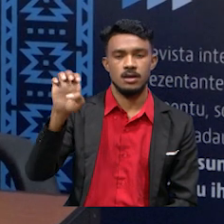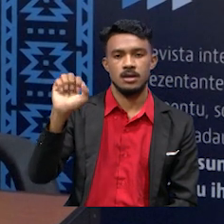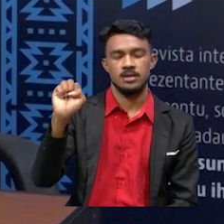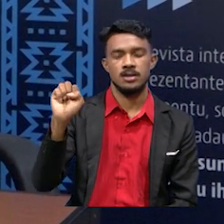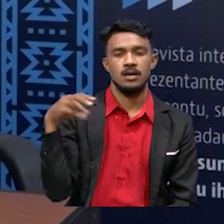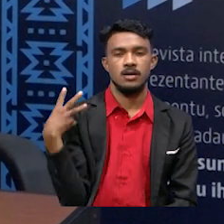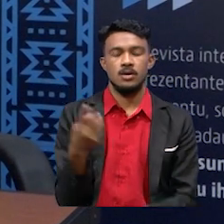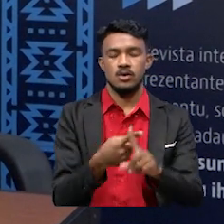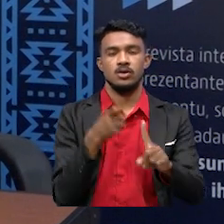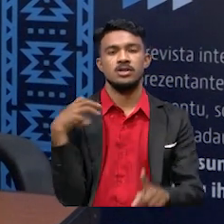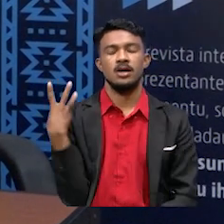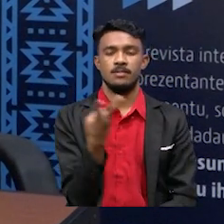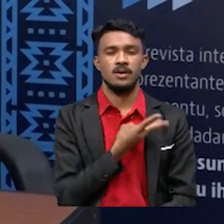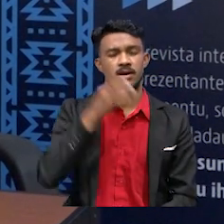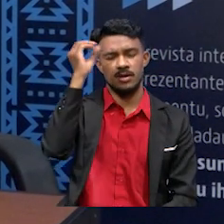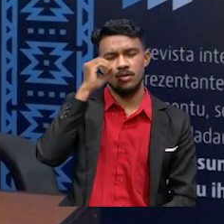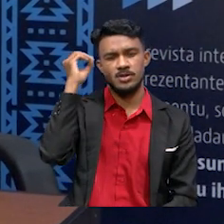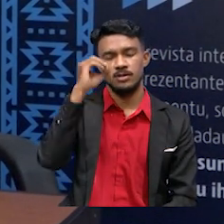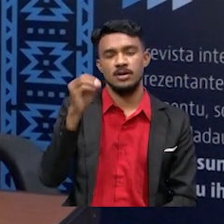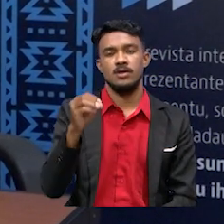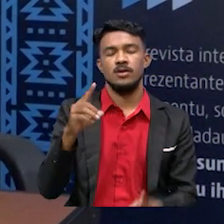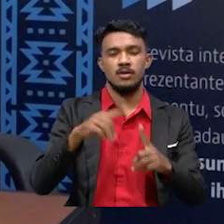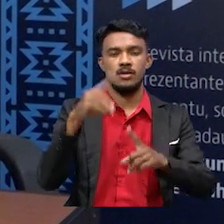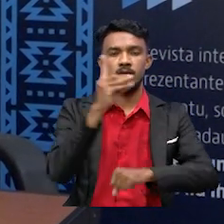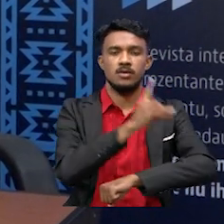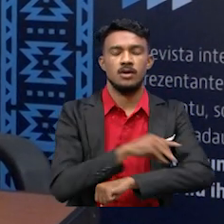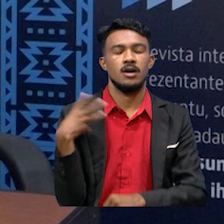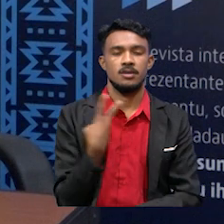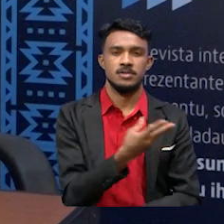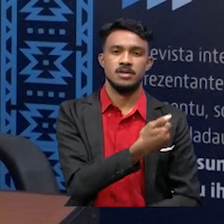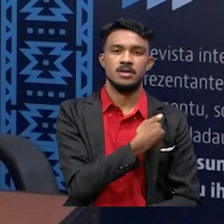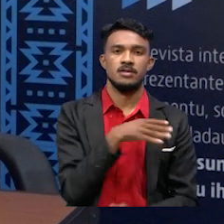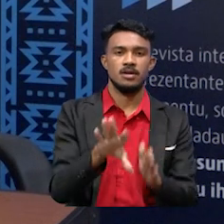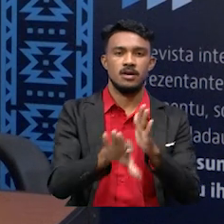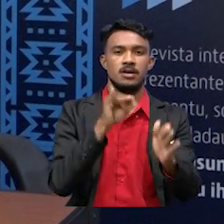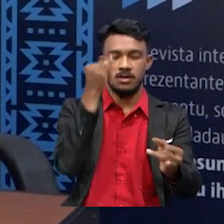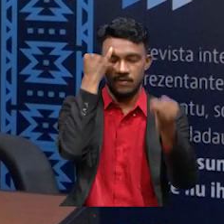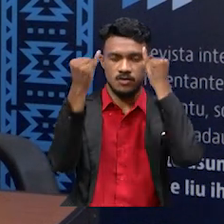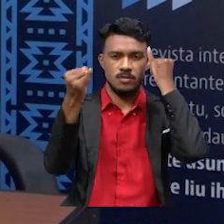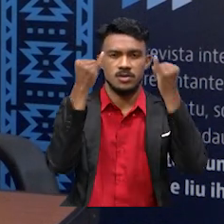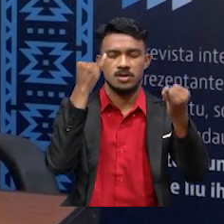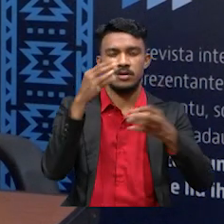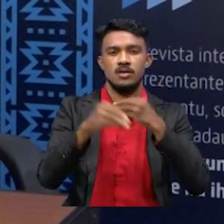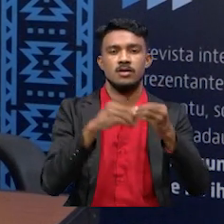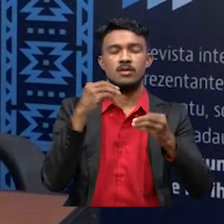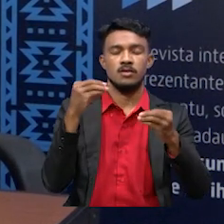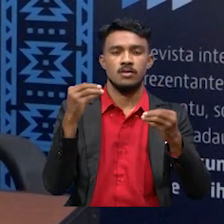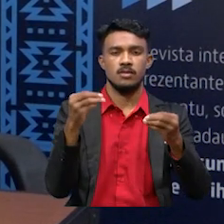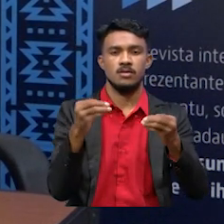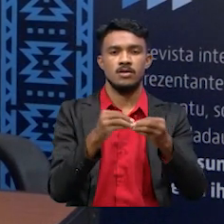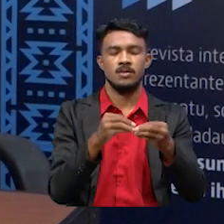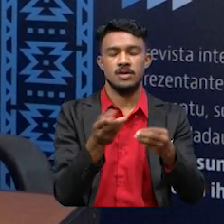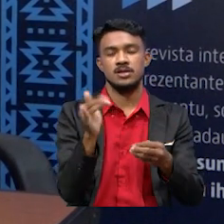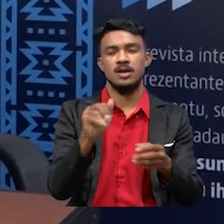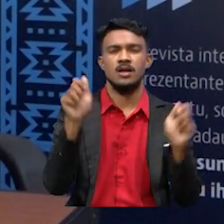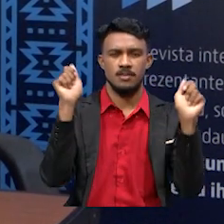husi aminia observador sira rasik mo sto o hing nene am sida khetang informasaun ka asunto ruma nebe maka sira bele